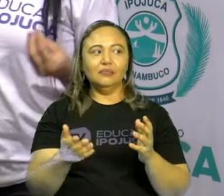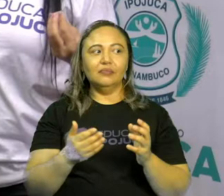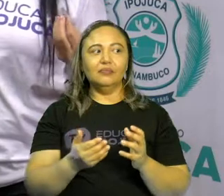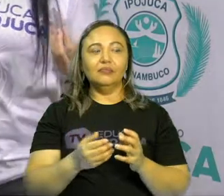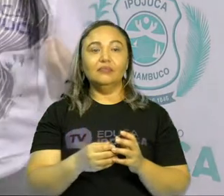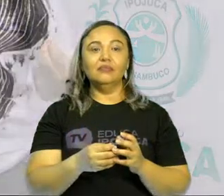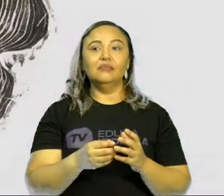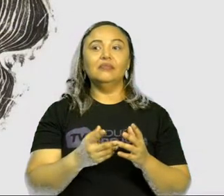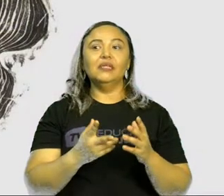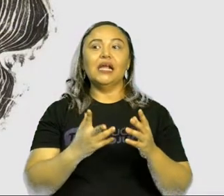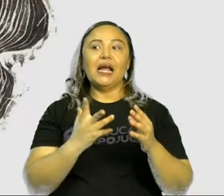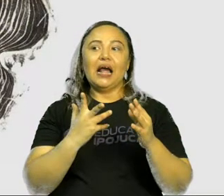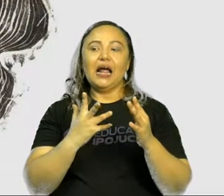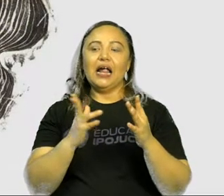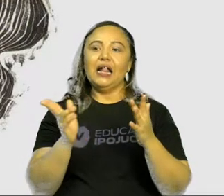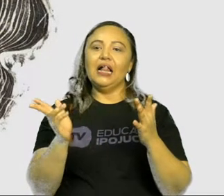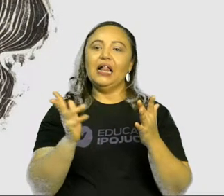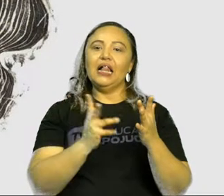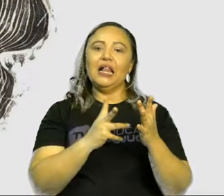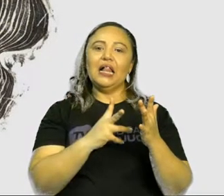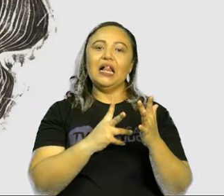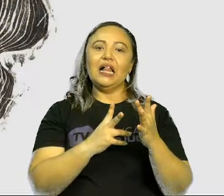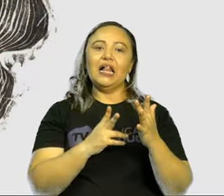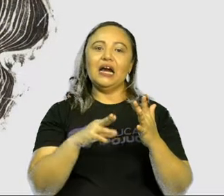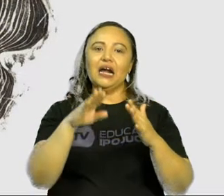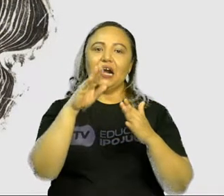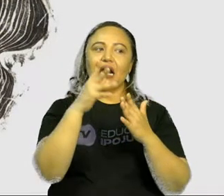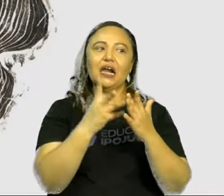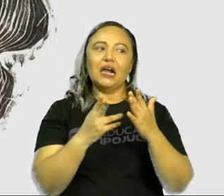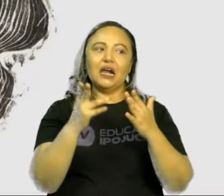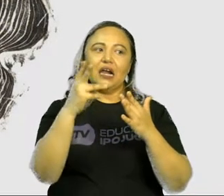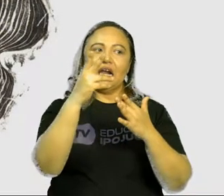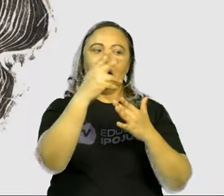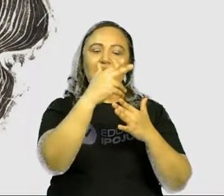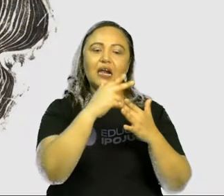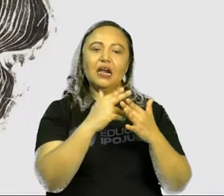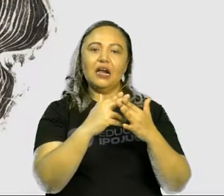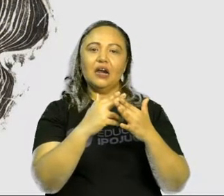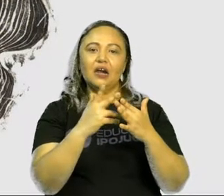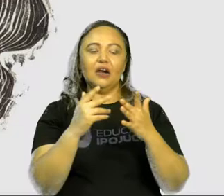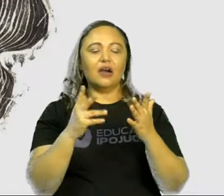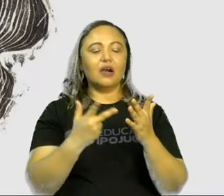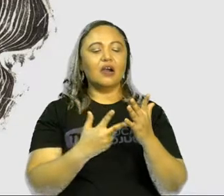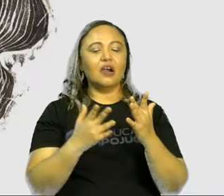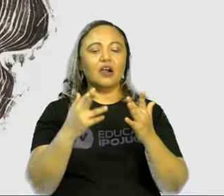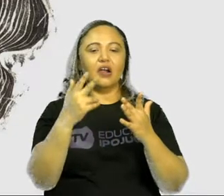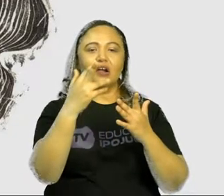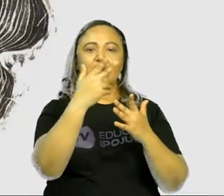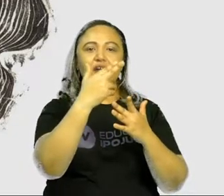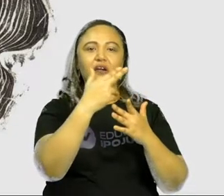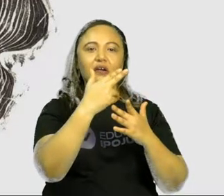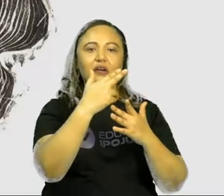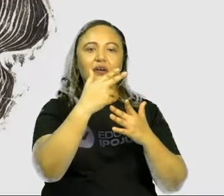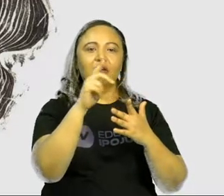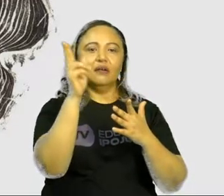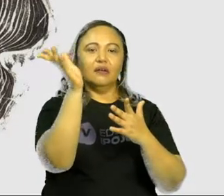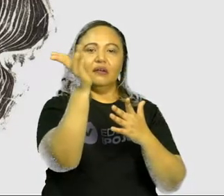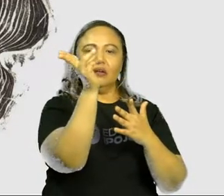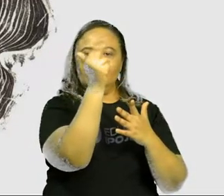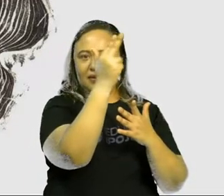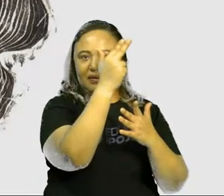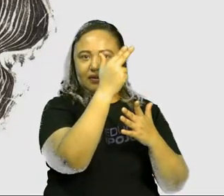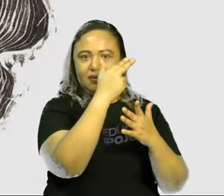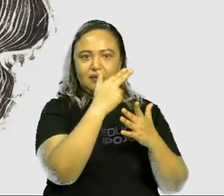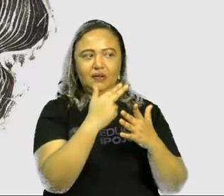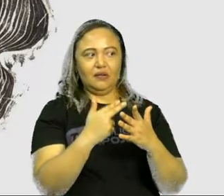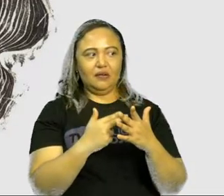e gravuras quem não viu aqueles cara induzir né gravura O que é uma gravura